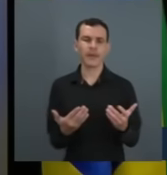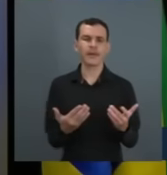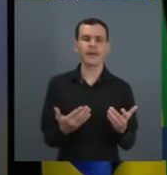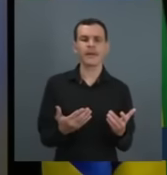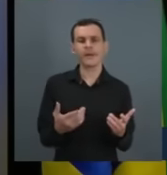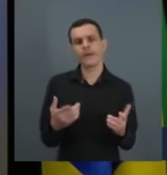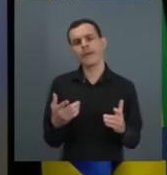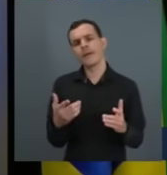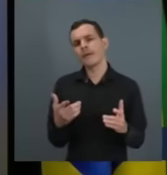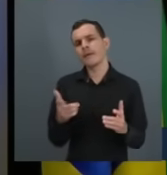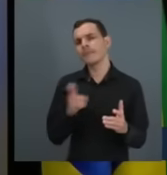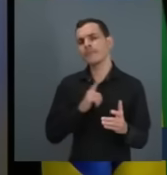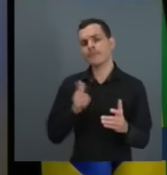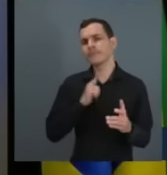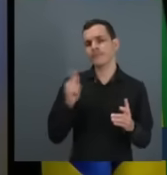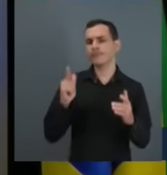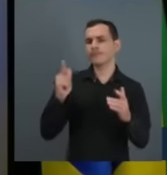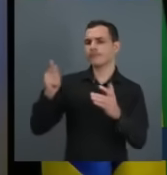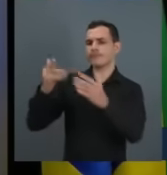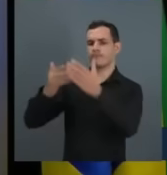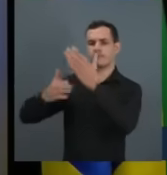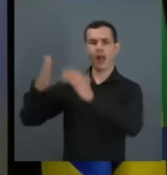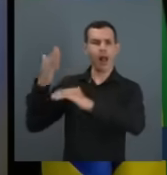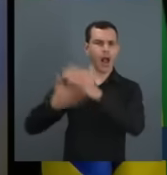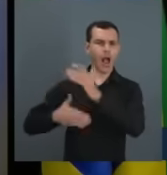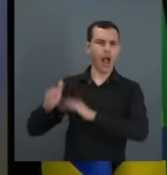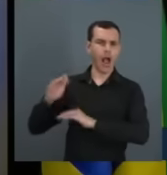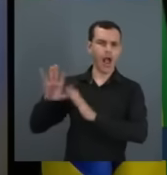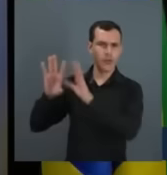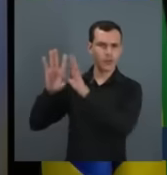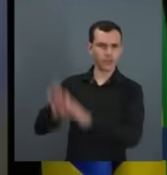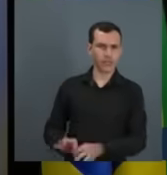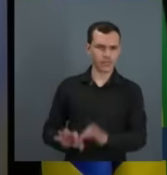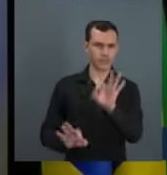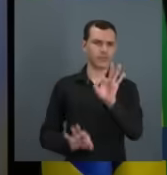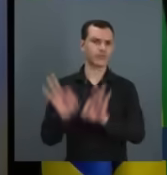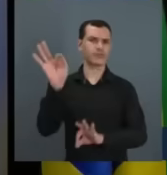Mais um grande retrocesso jurídico e moral.